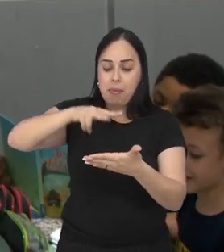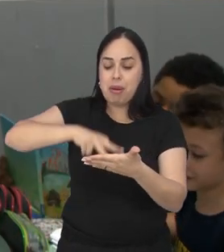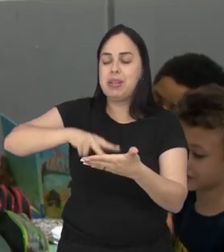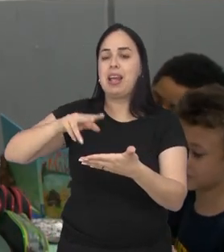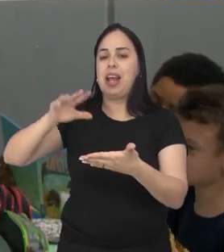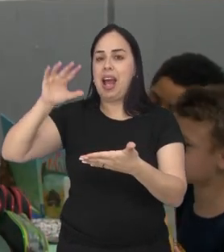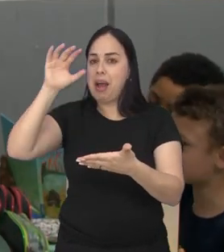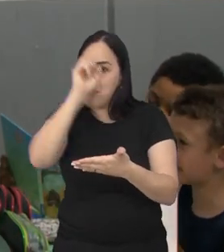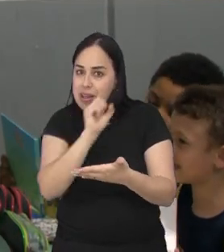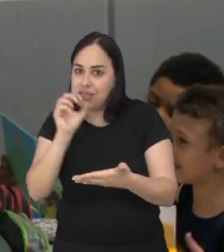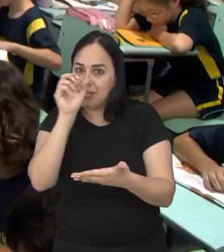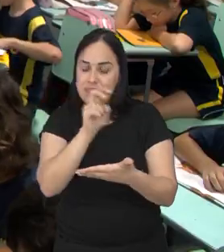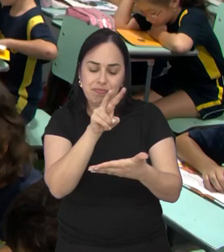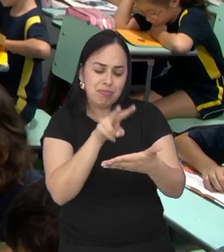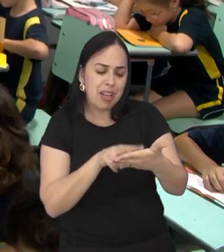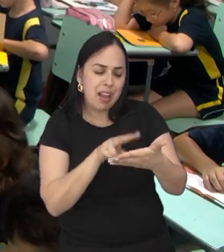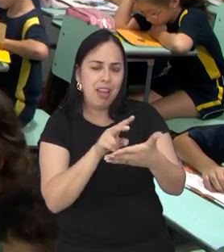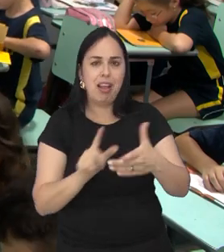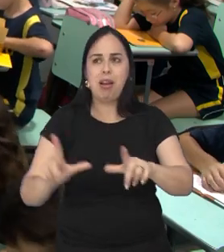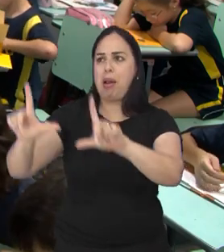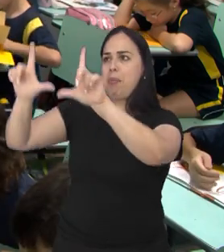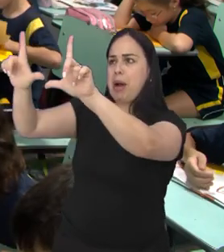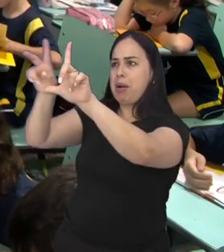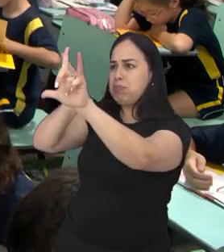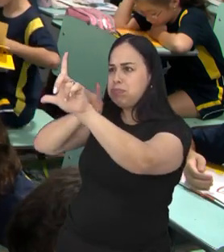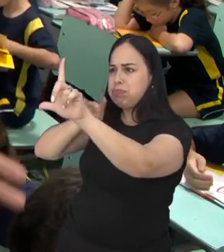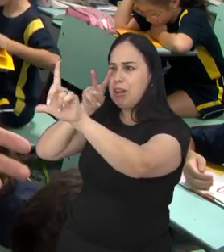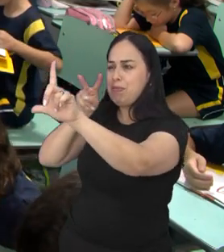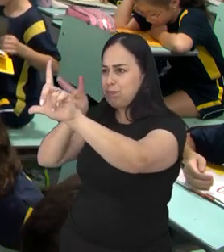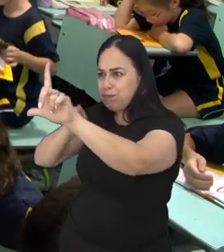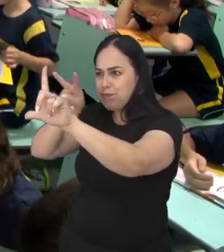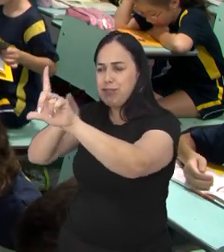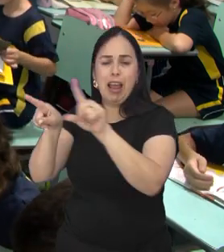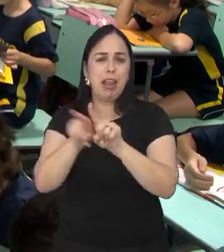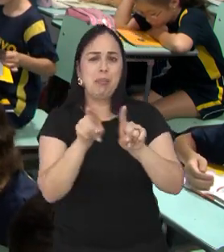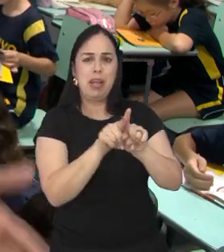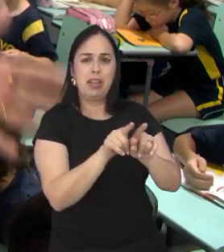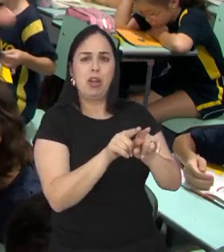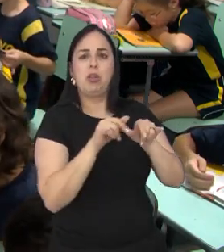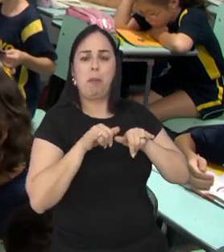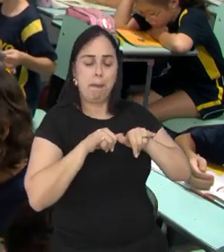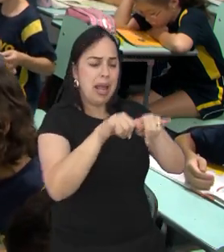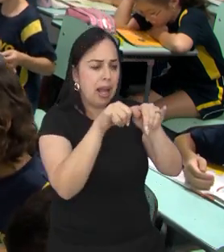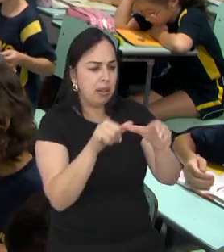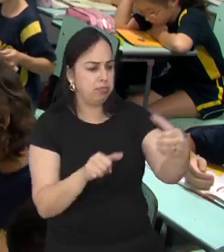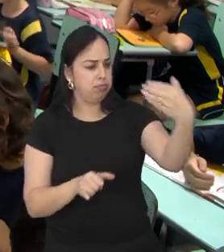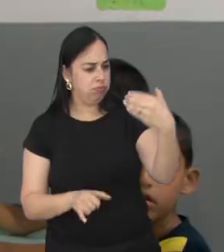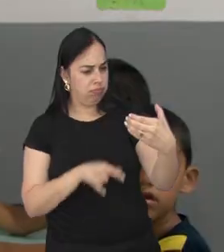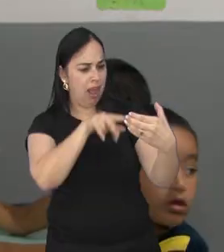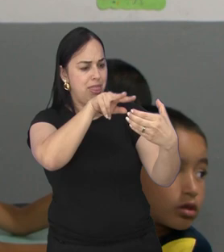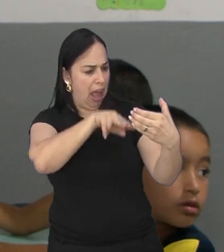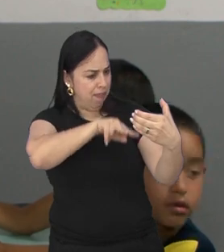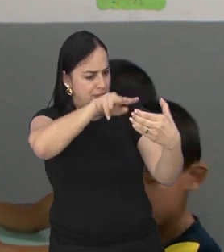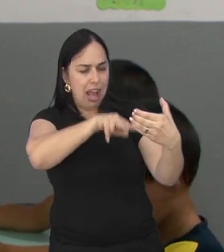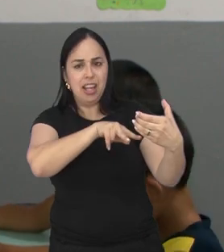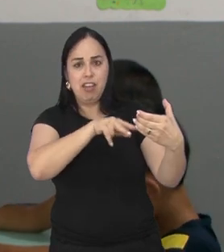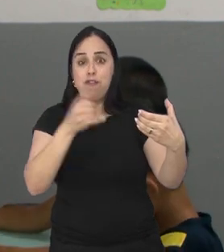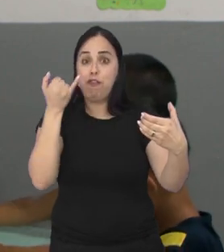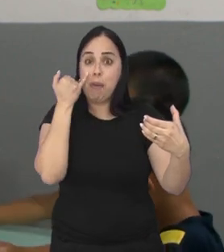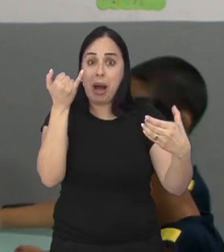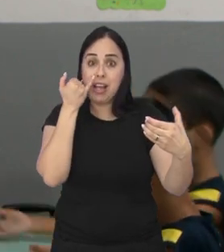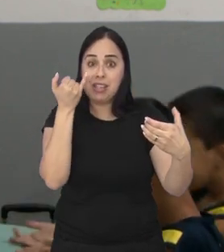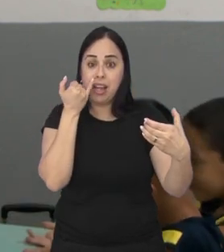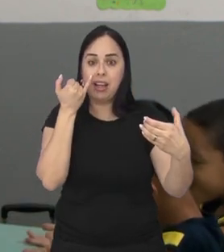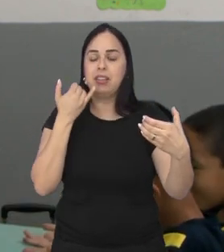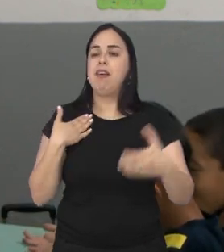alfabetização está em tudo desde a leitura de uma placa até rótulos de produtos no mercado eles têm acesso a tudo